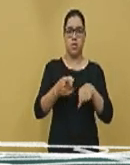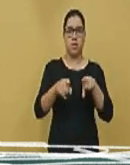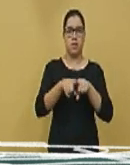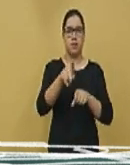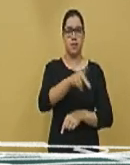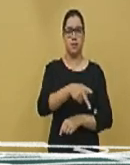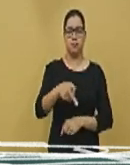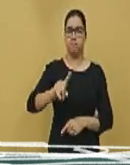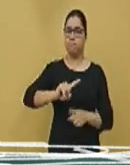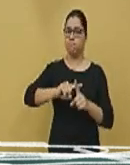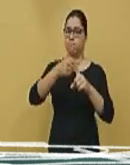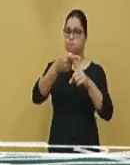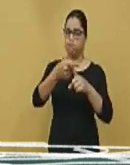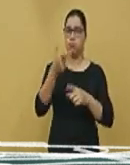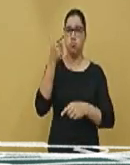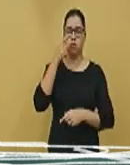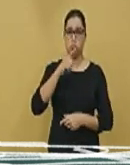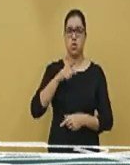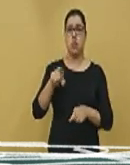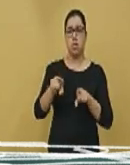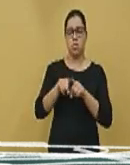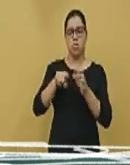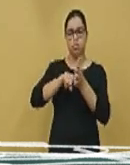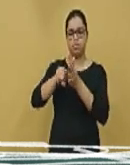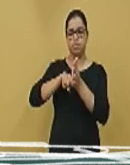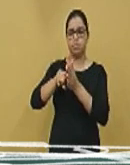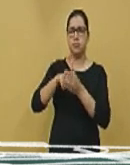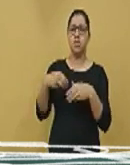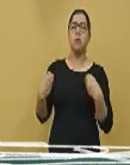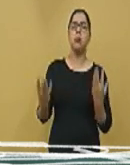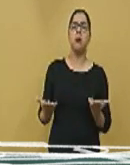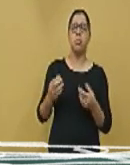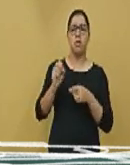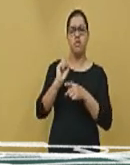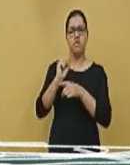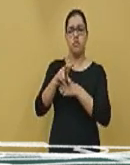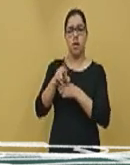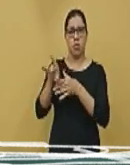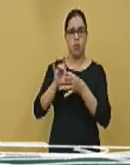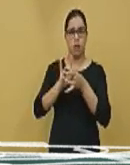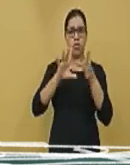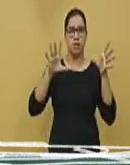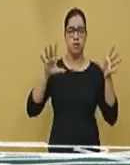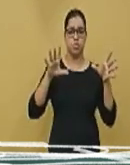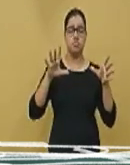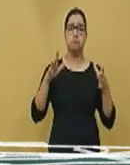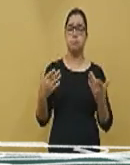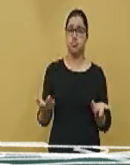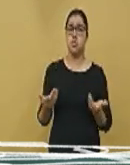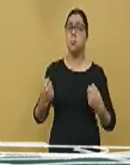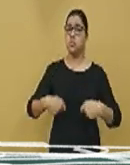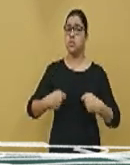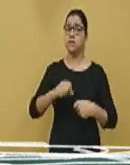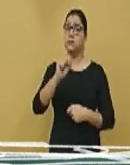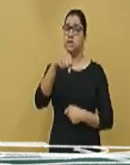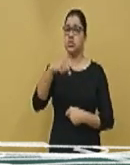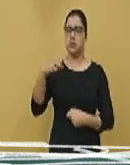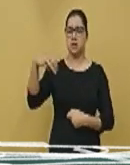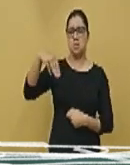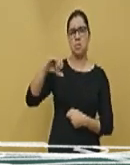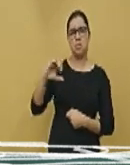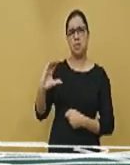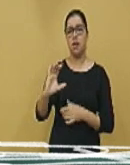precisamos fazer uma análise junto ao MEC se essas vagas foram liberadas. Se foram, teremos que fazer uma análise interna na